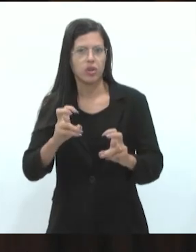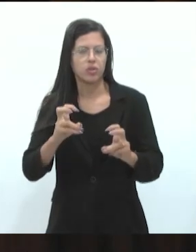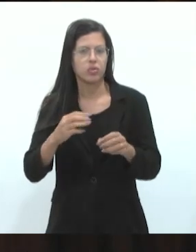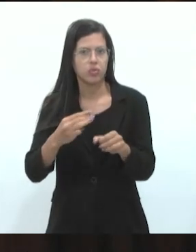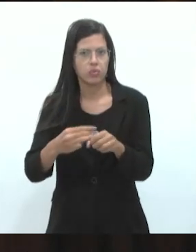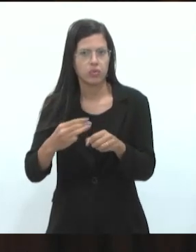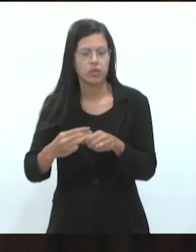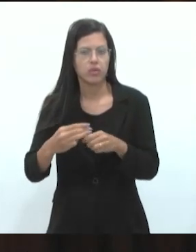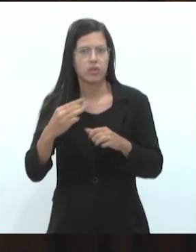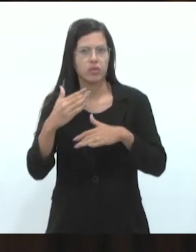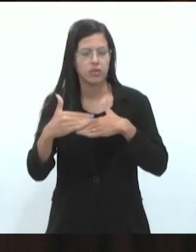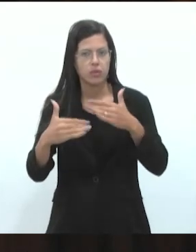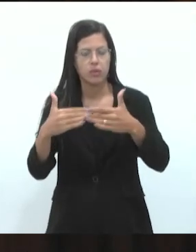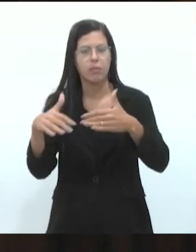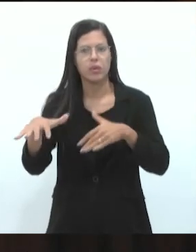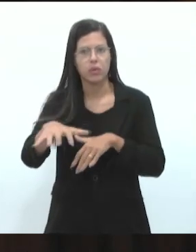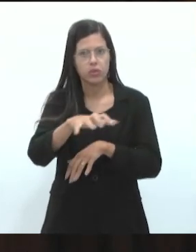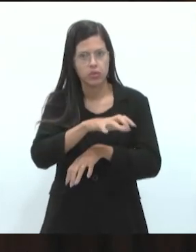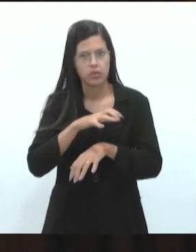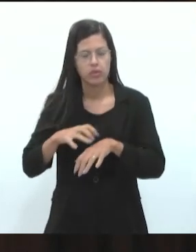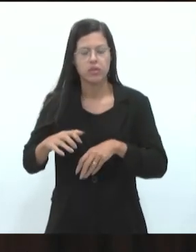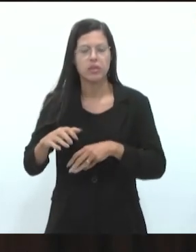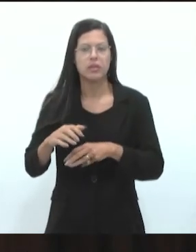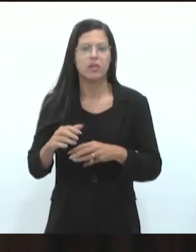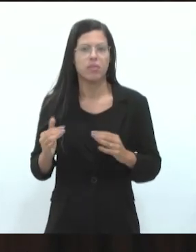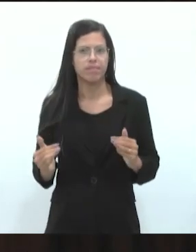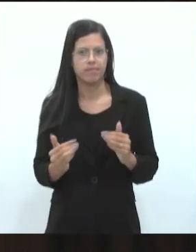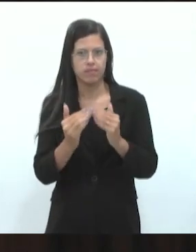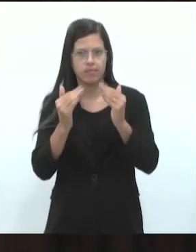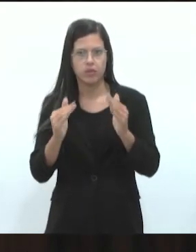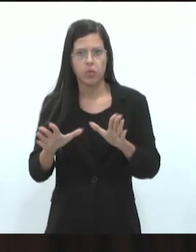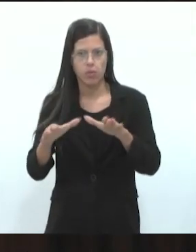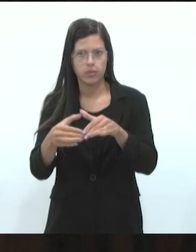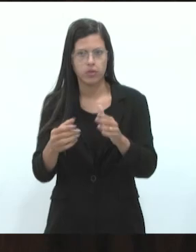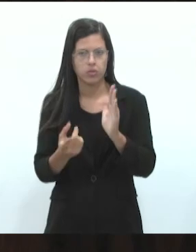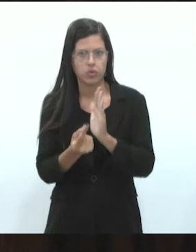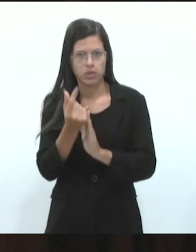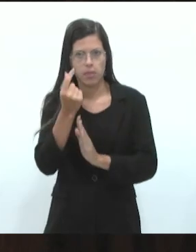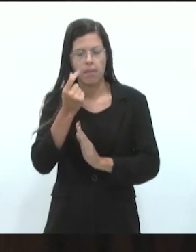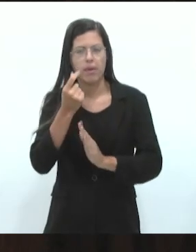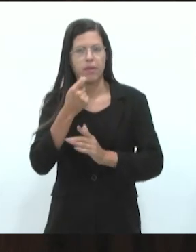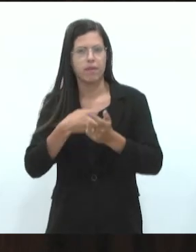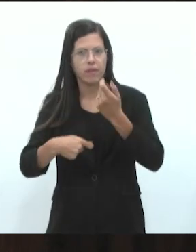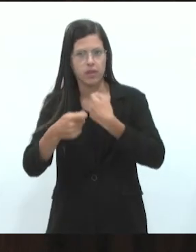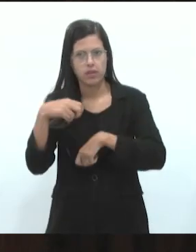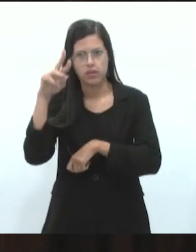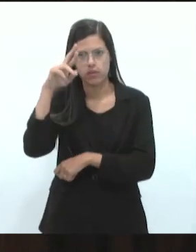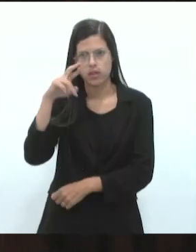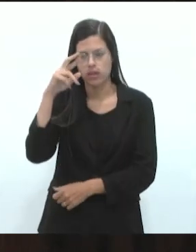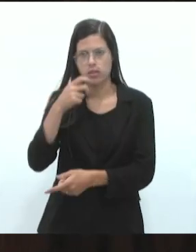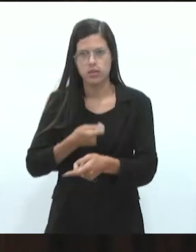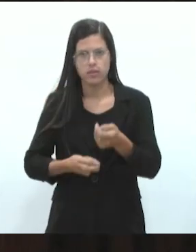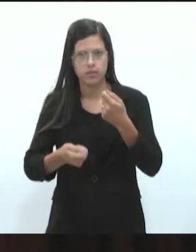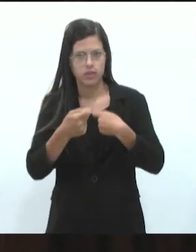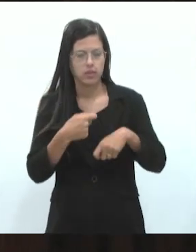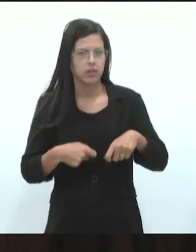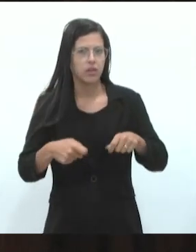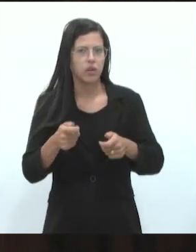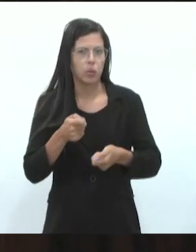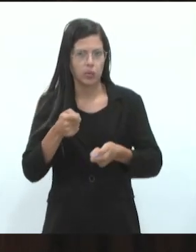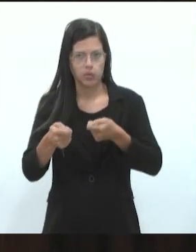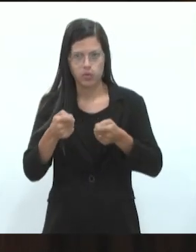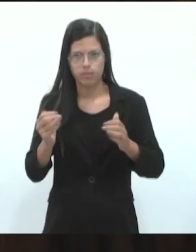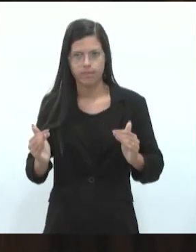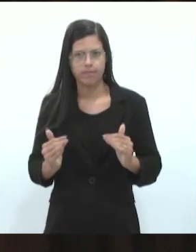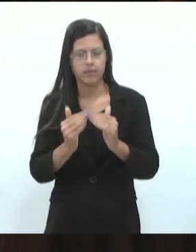e de Desenvolvimento Regional favorável, e de Orçamento, Finanças, Fiscalização Financeira e Controle